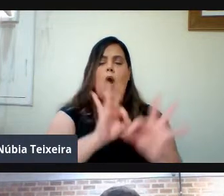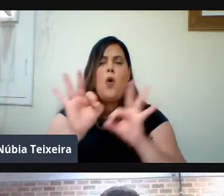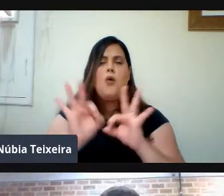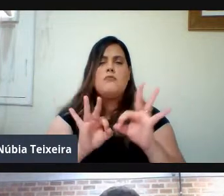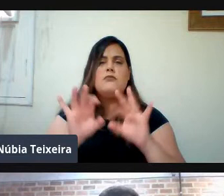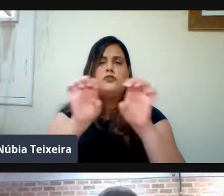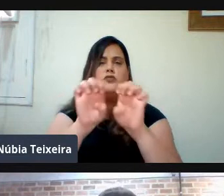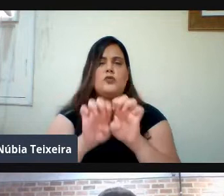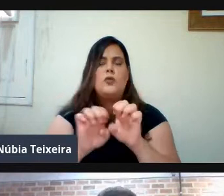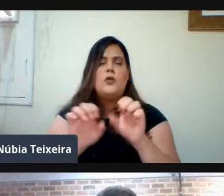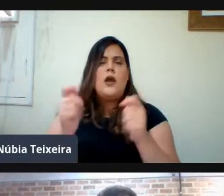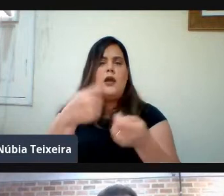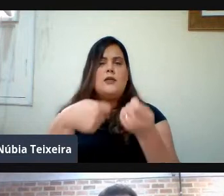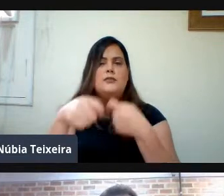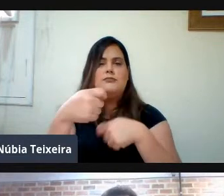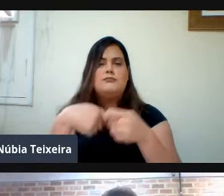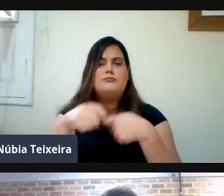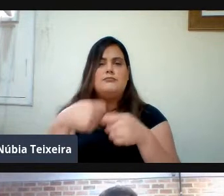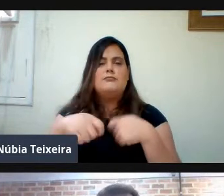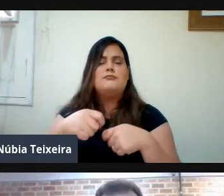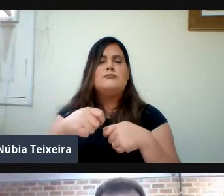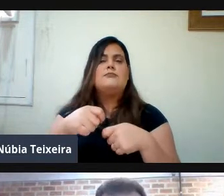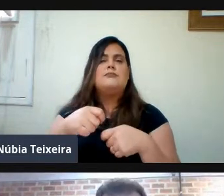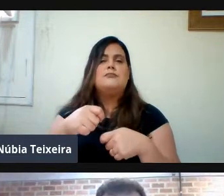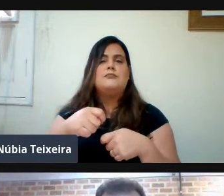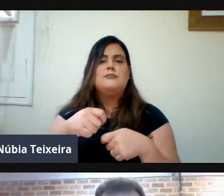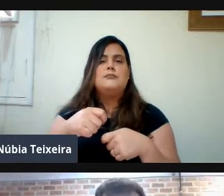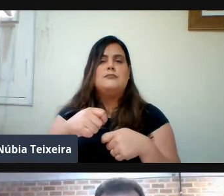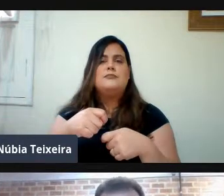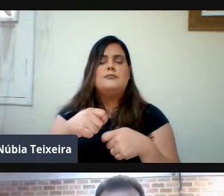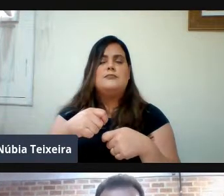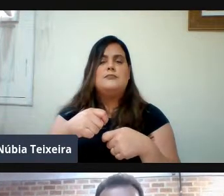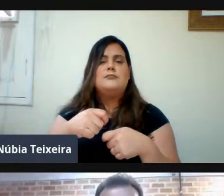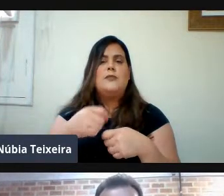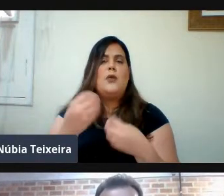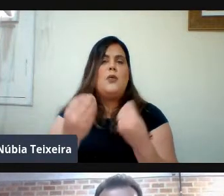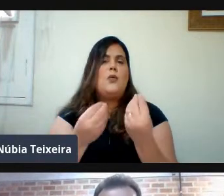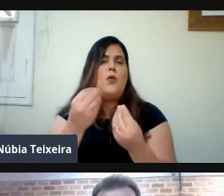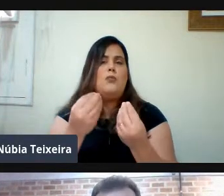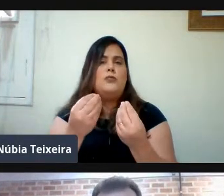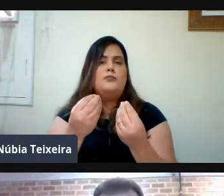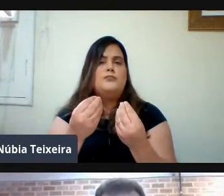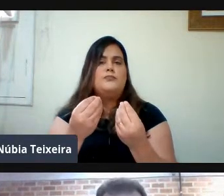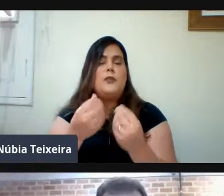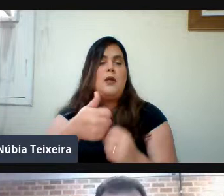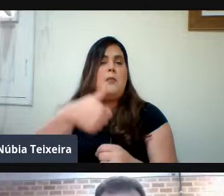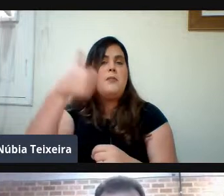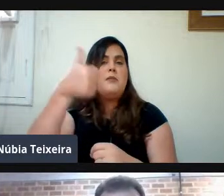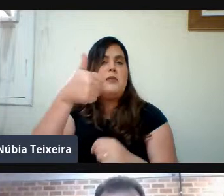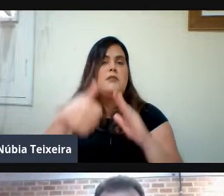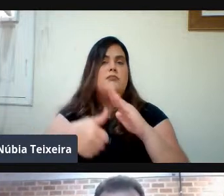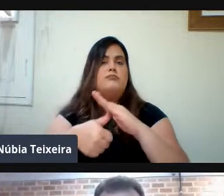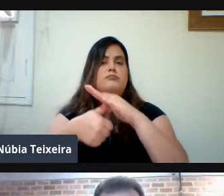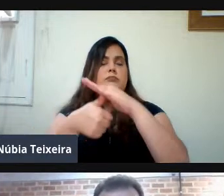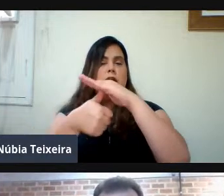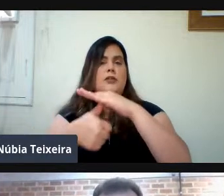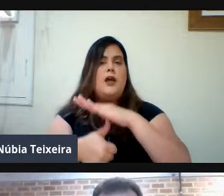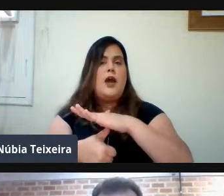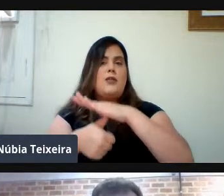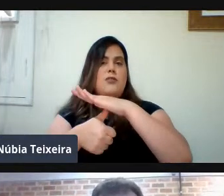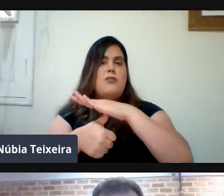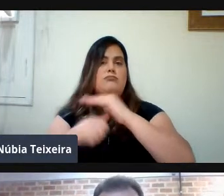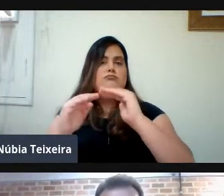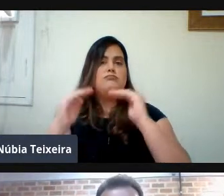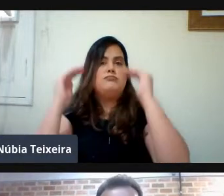Organizacional Da Nossa Universidade Começando Pela Reitoria Onde Esse Que Vos Fala É O